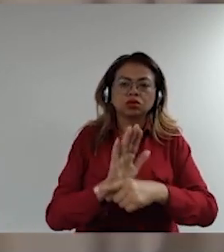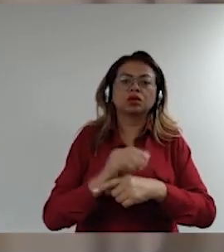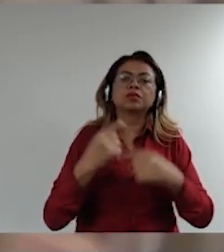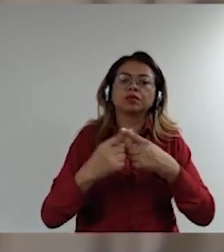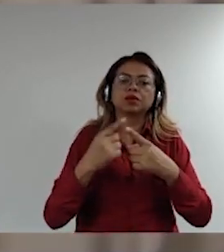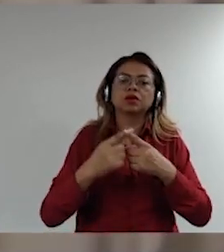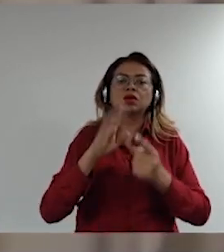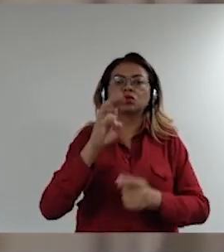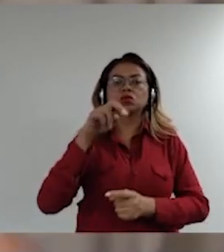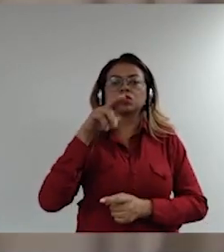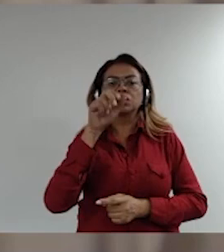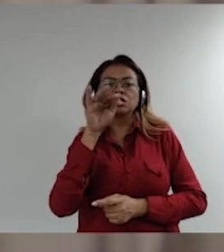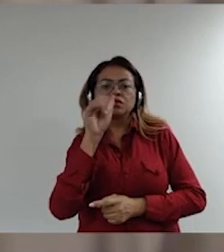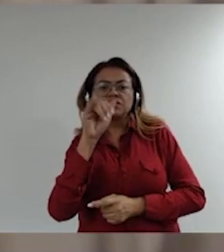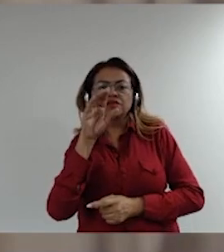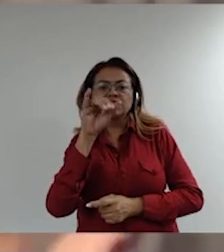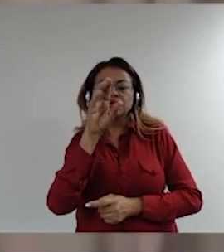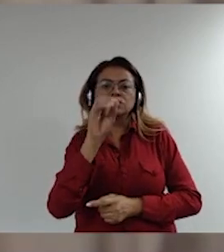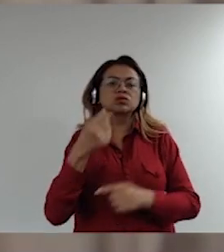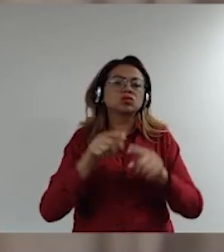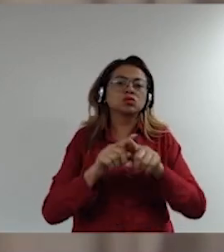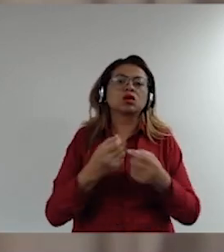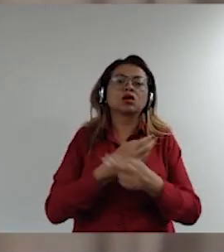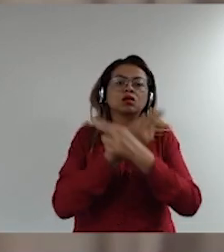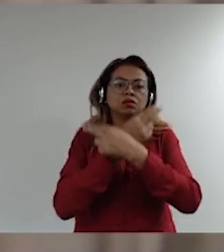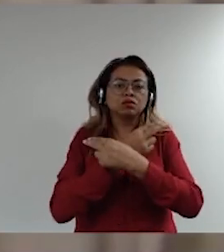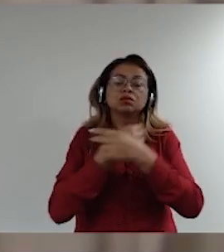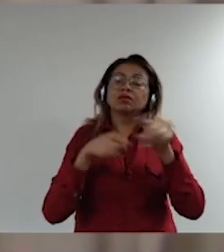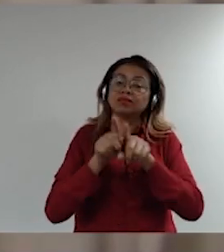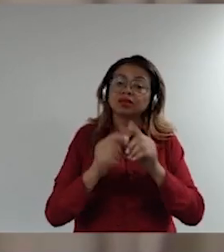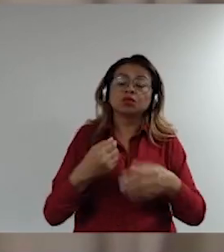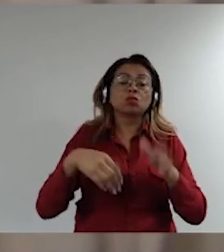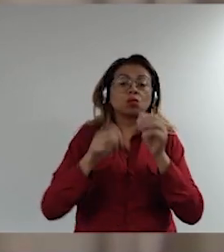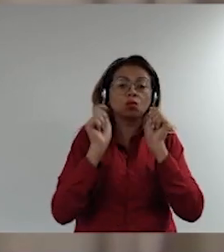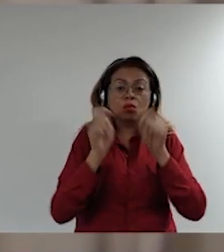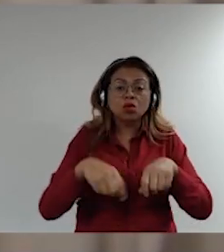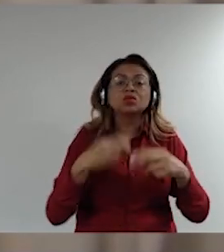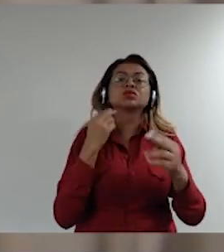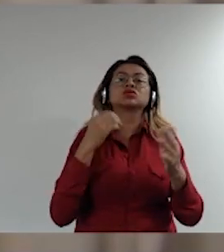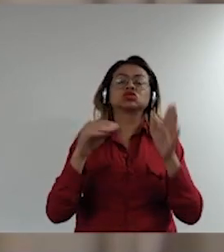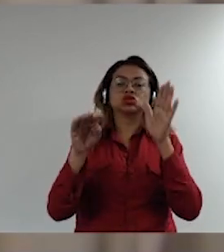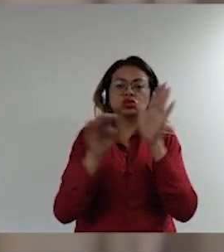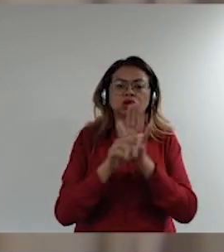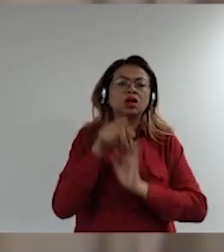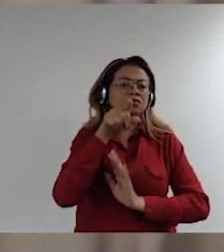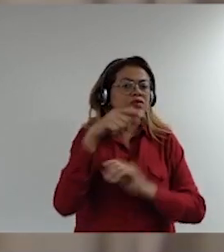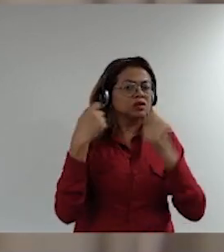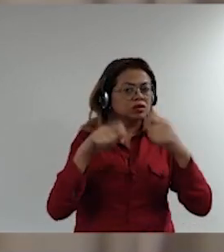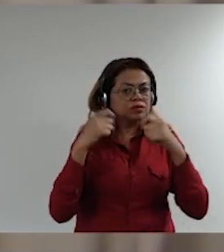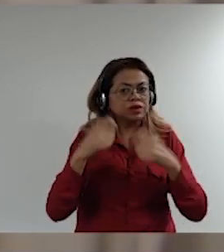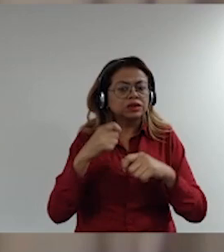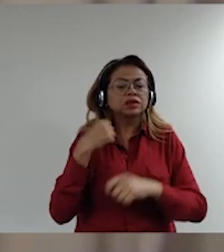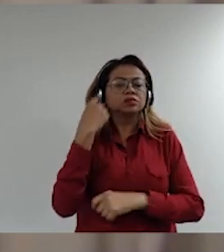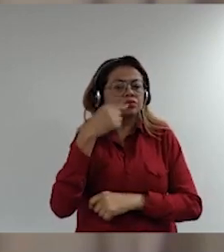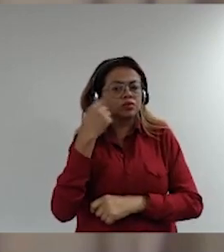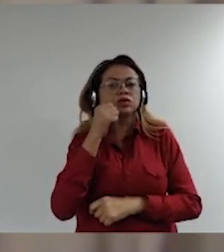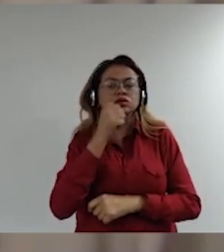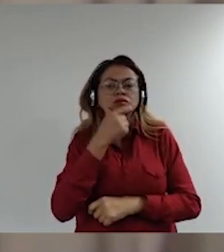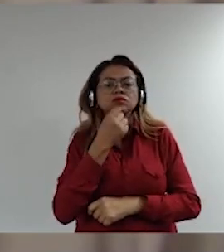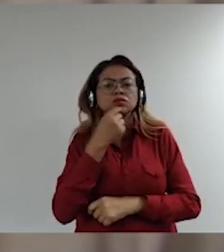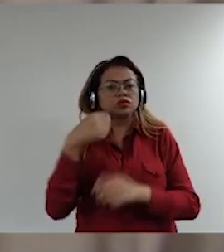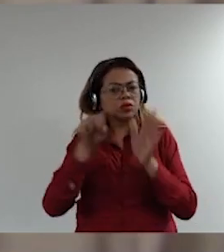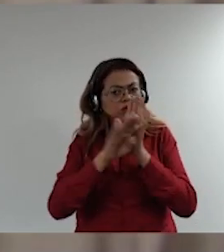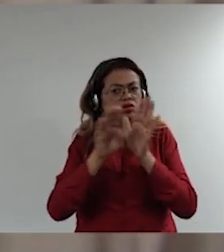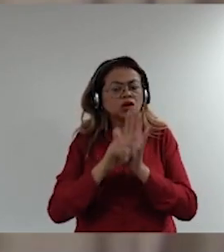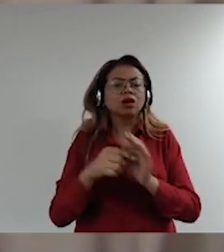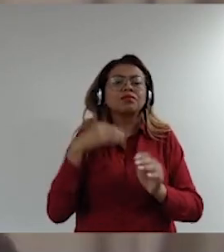os benefícios e a assistência que, nesse momento de pandemia, você precisa, advogado, advogada brasileira, chegue